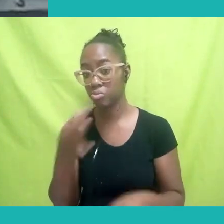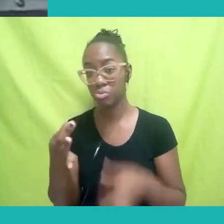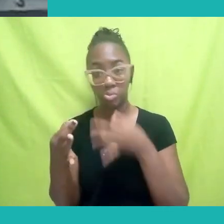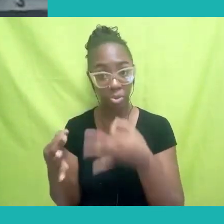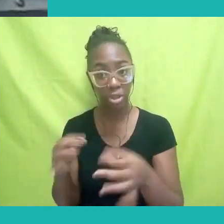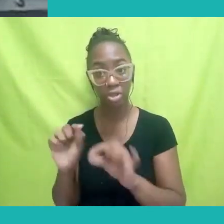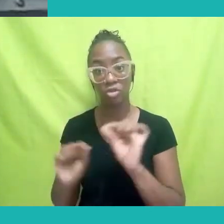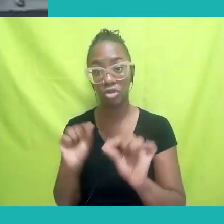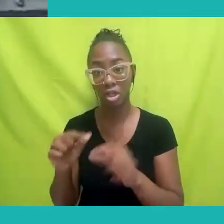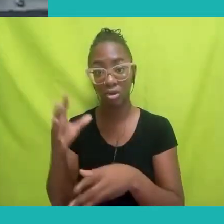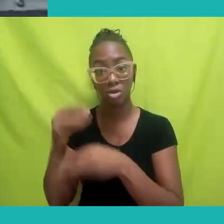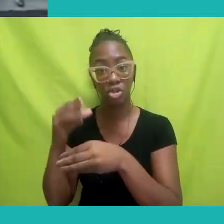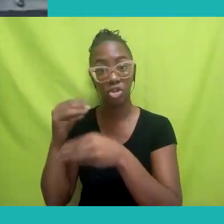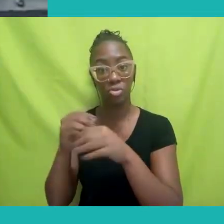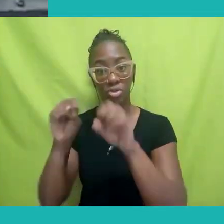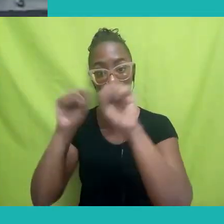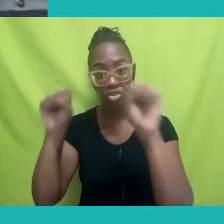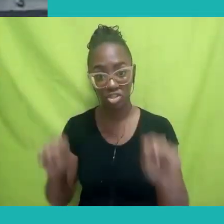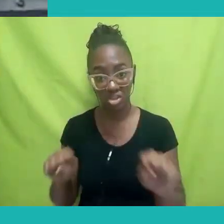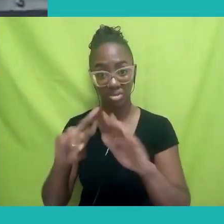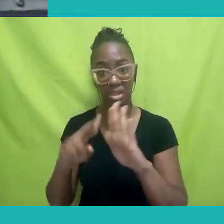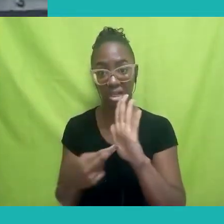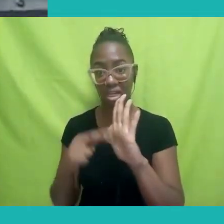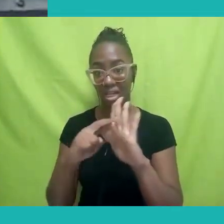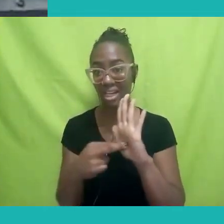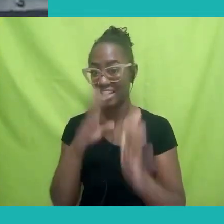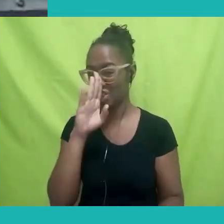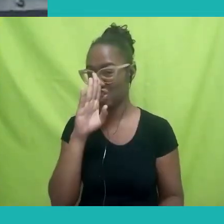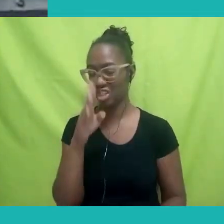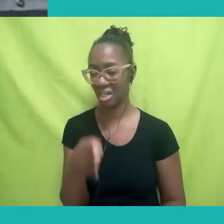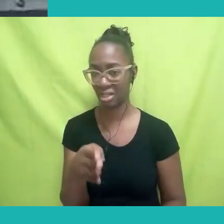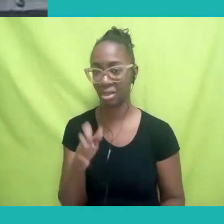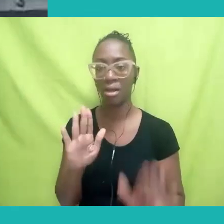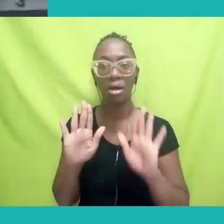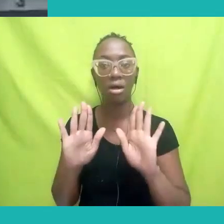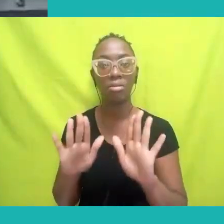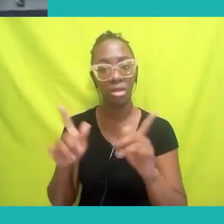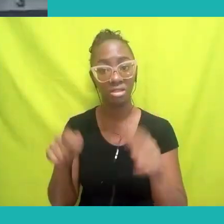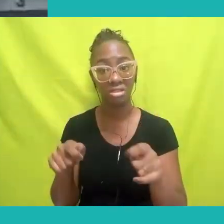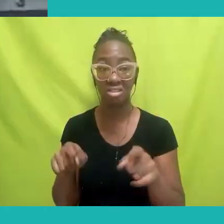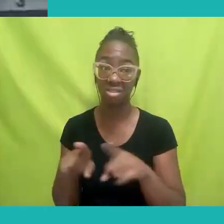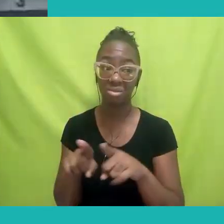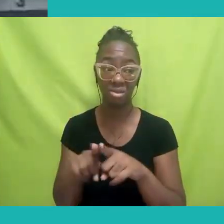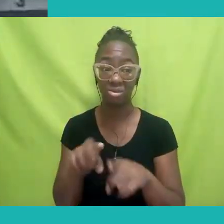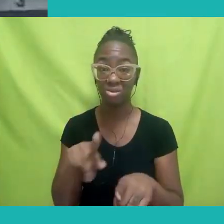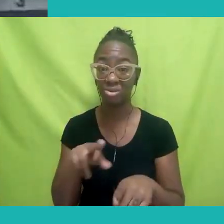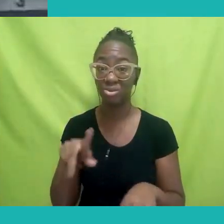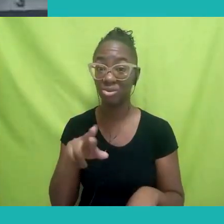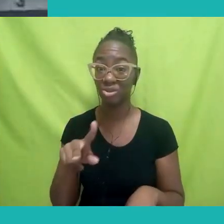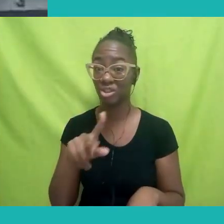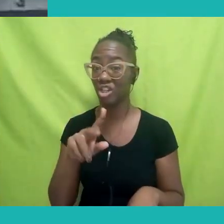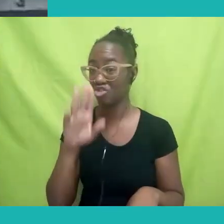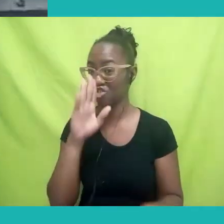para o sistema, em regra, ela é direta, mas ela pode ser indireta, ela pode se dar via